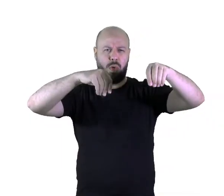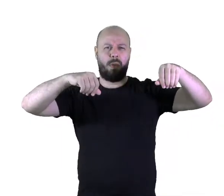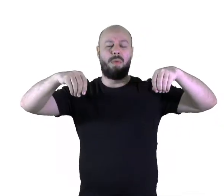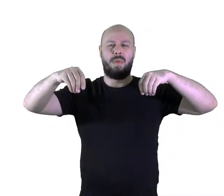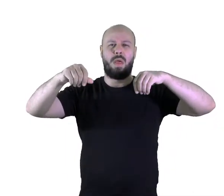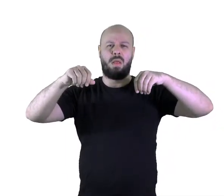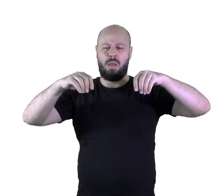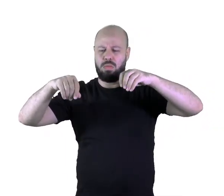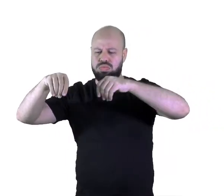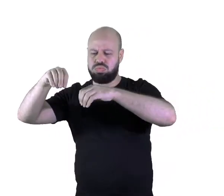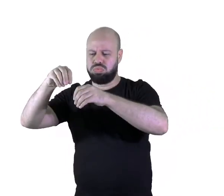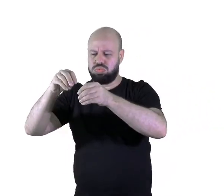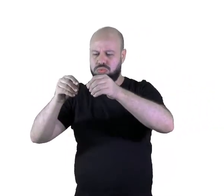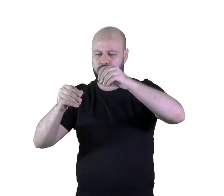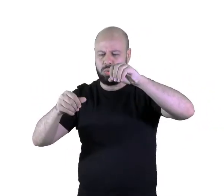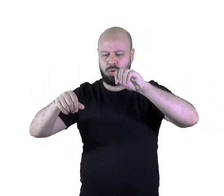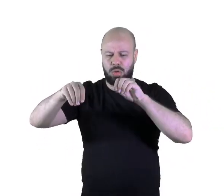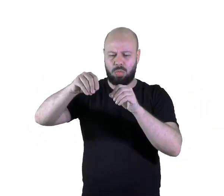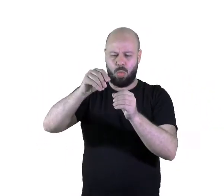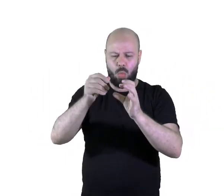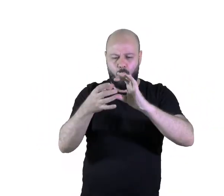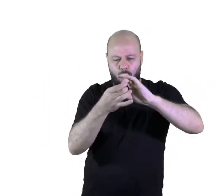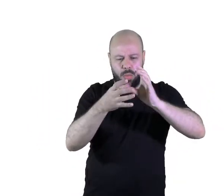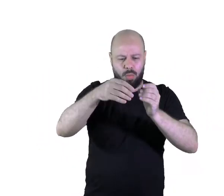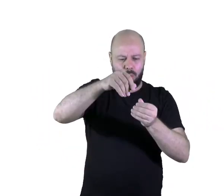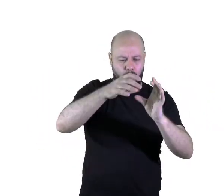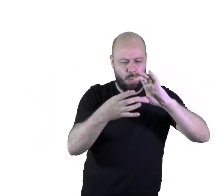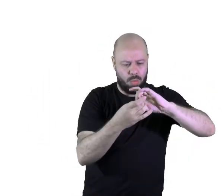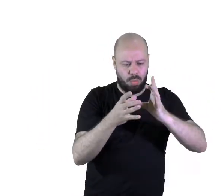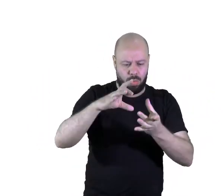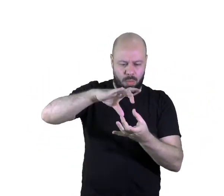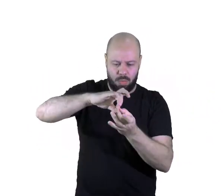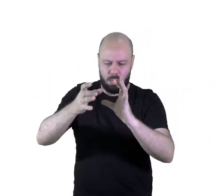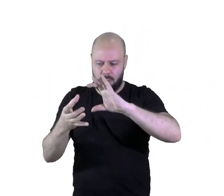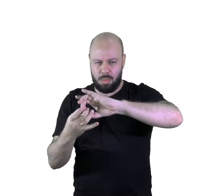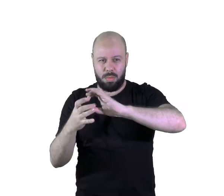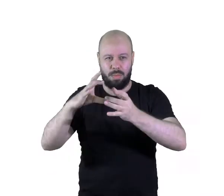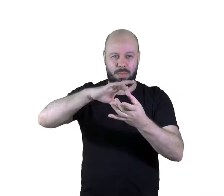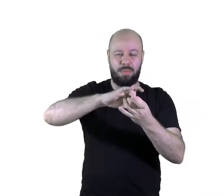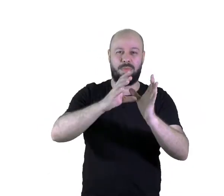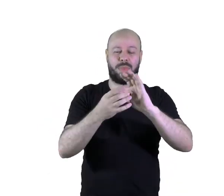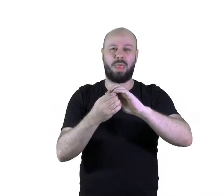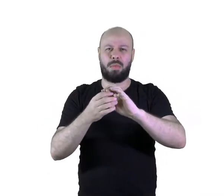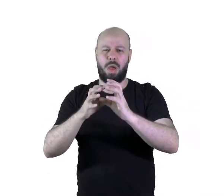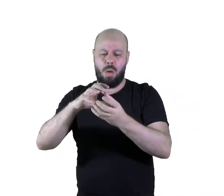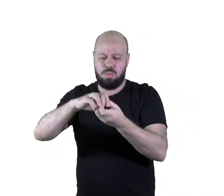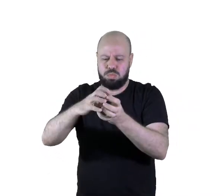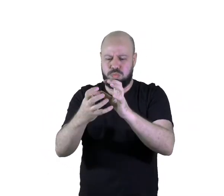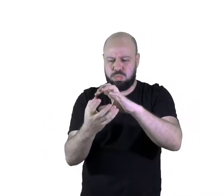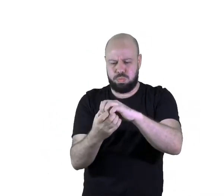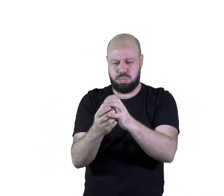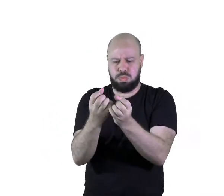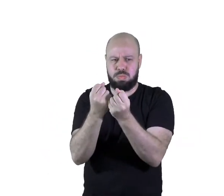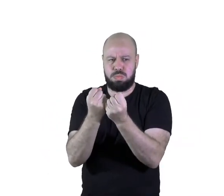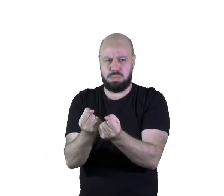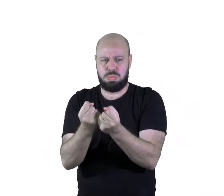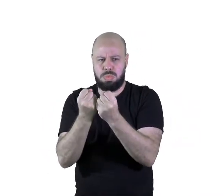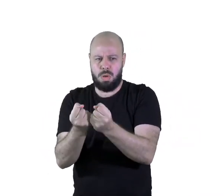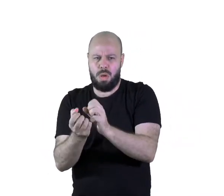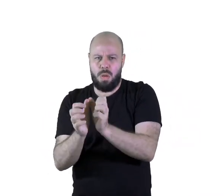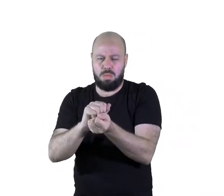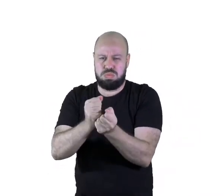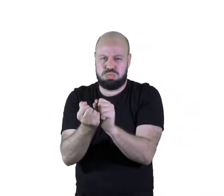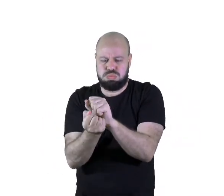vão se prendendo umas às outras, vai formando corpos mais pesados. Esses corpos então começam